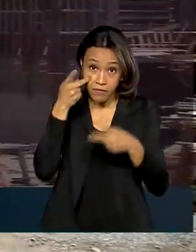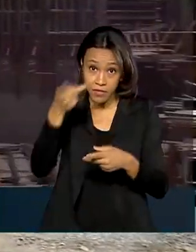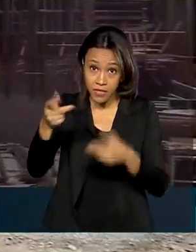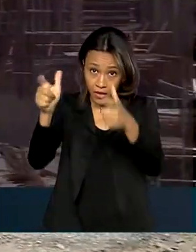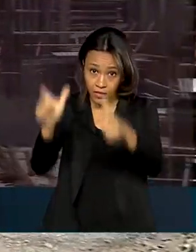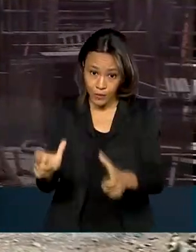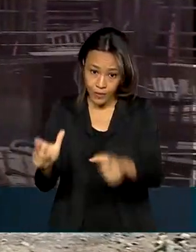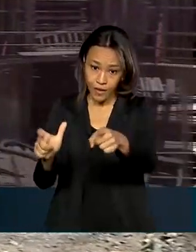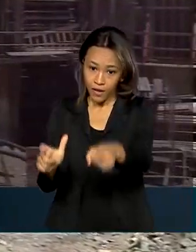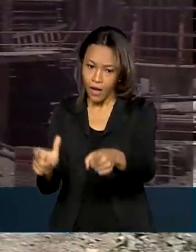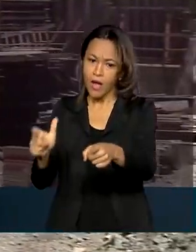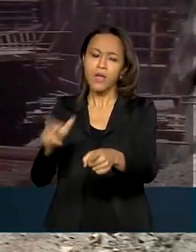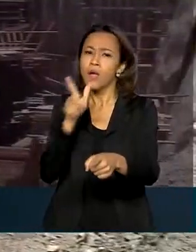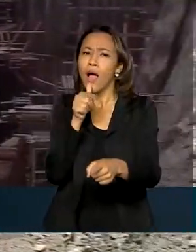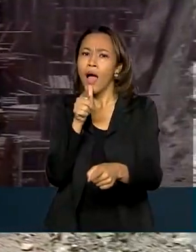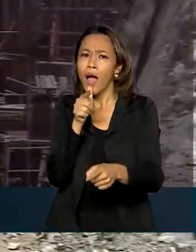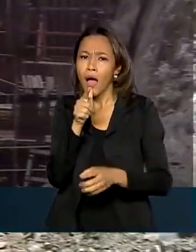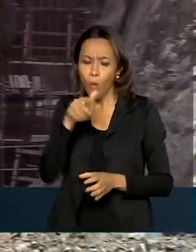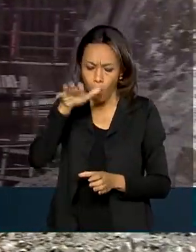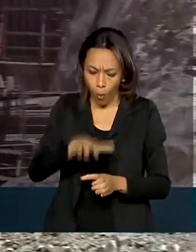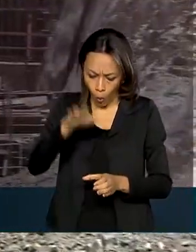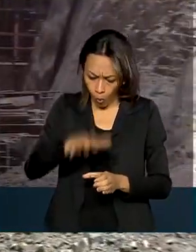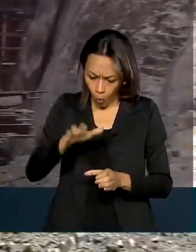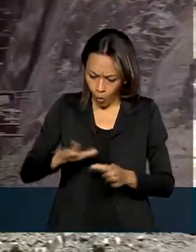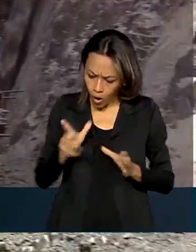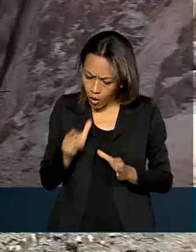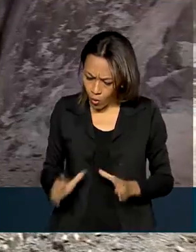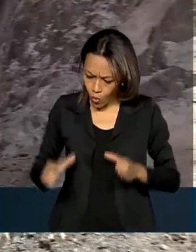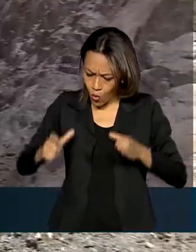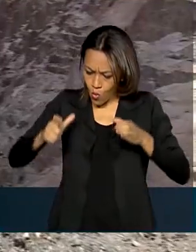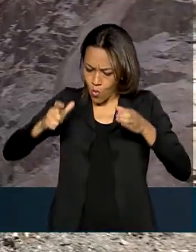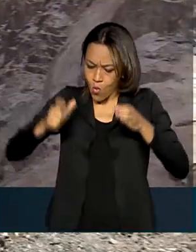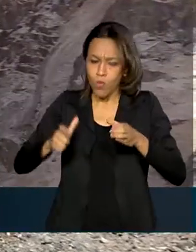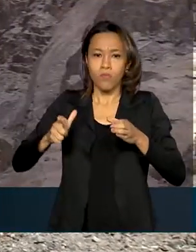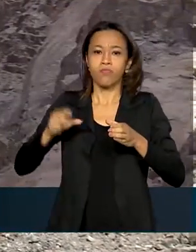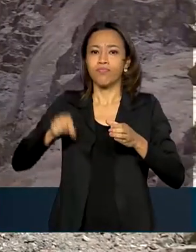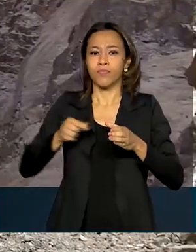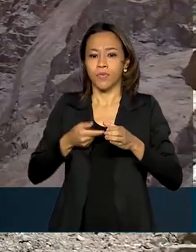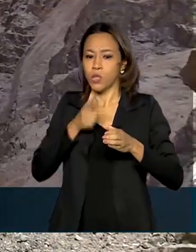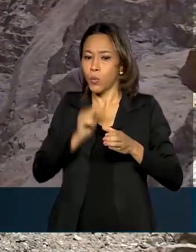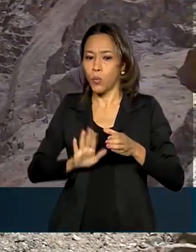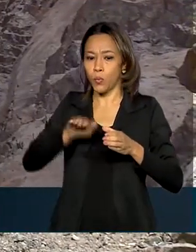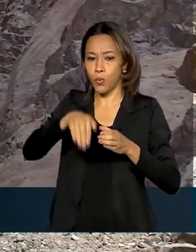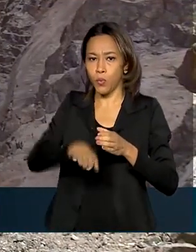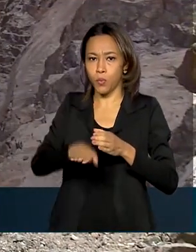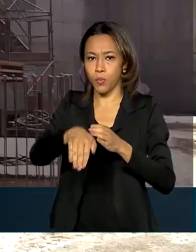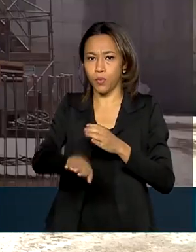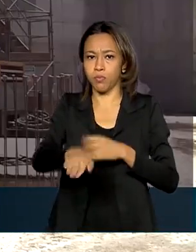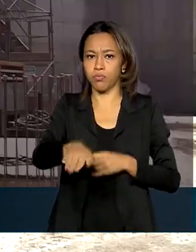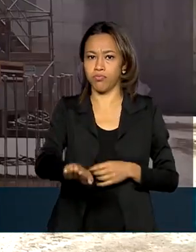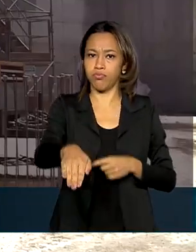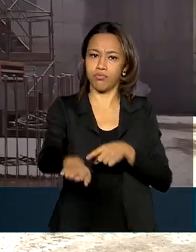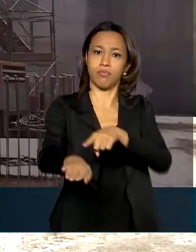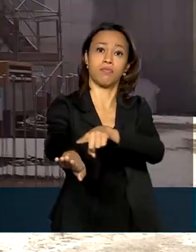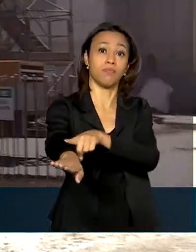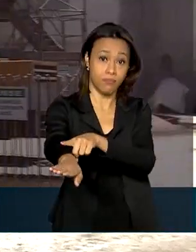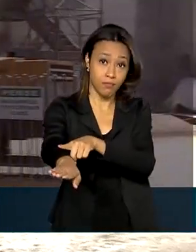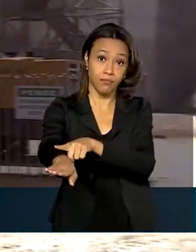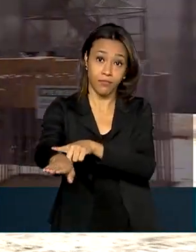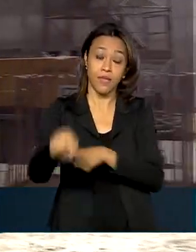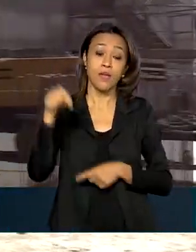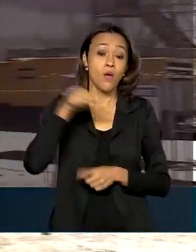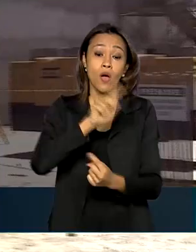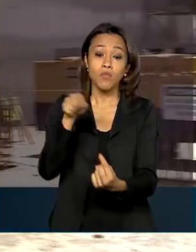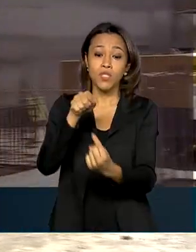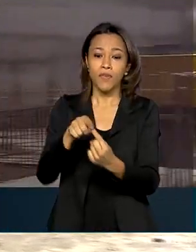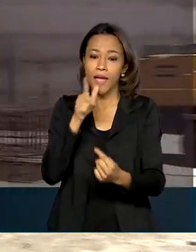É uma estação de bombeamento de água que faz parte do projeto de transposição do Rio São Francisco. O objetivo aqui é fazer